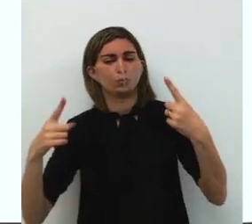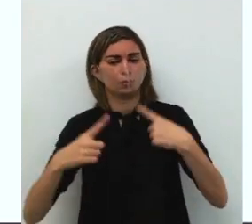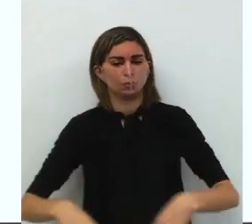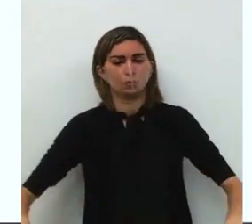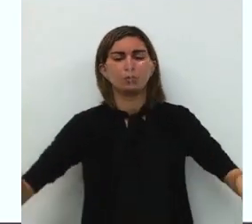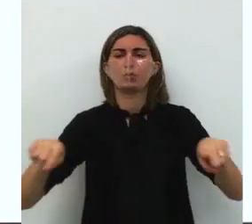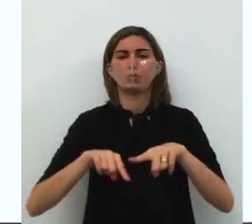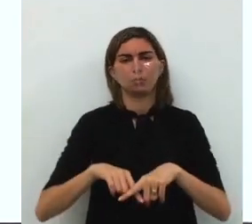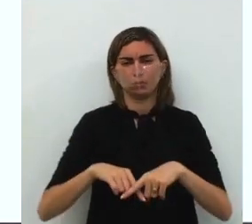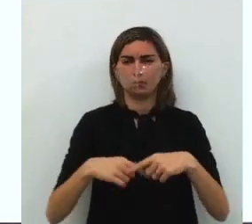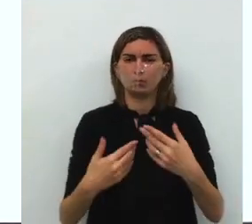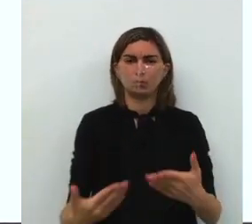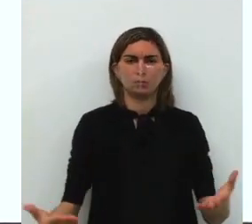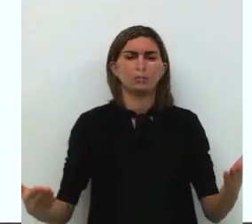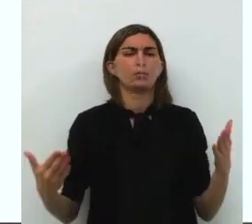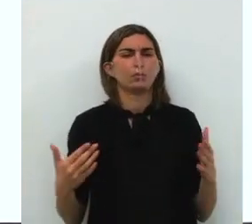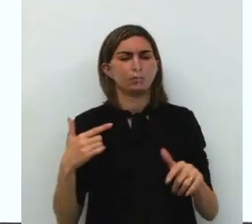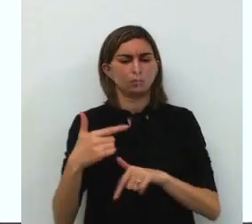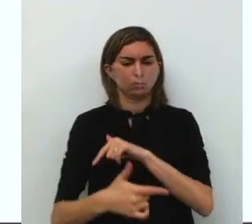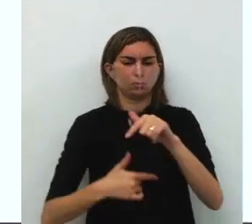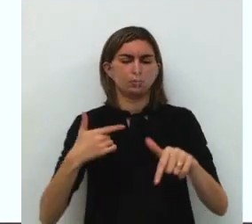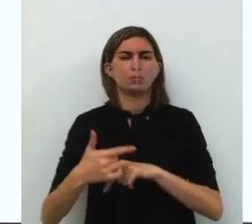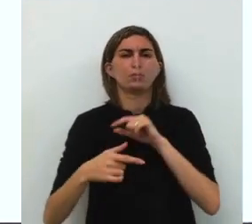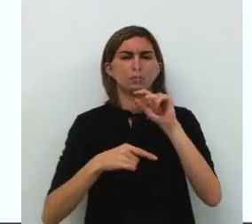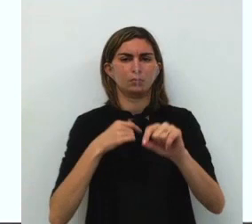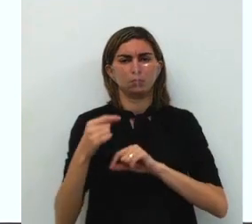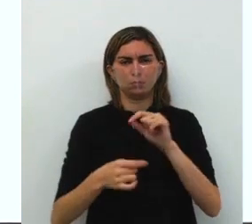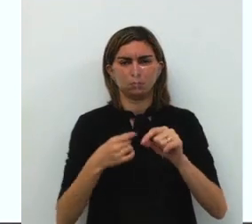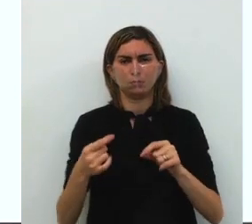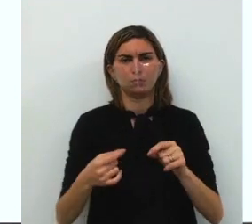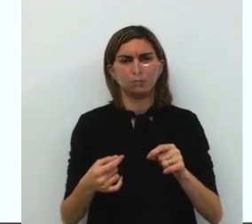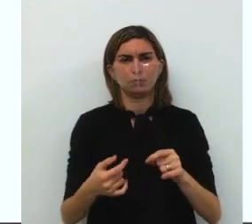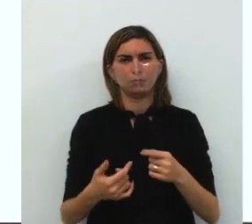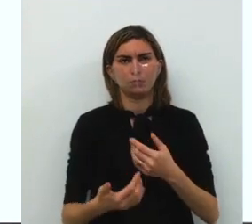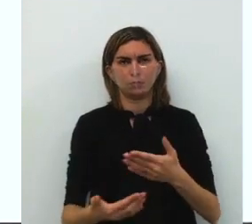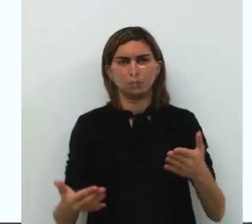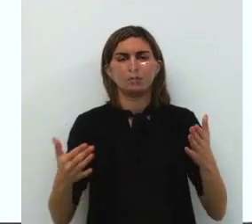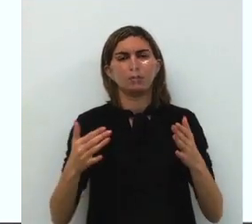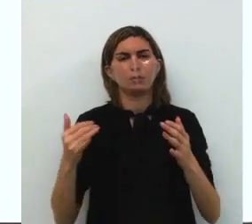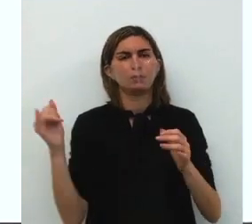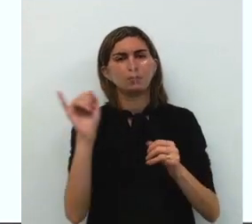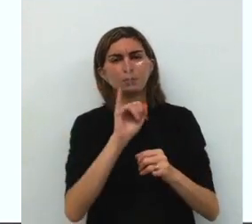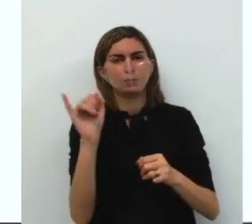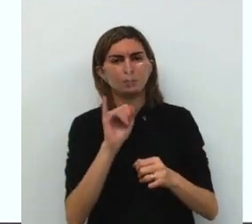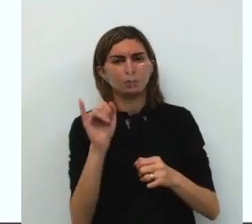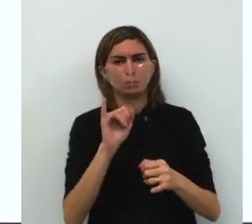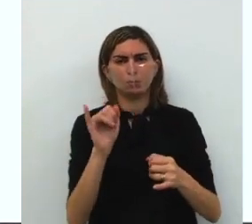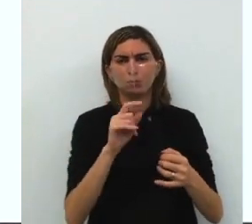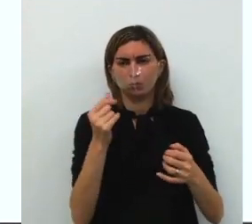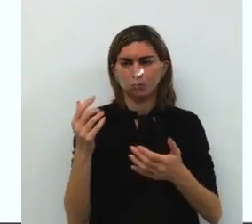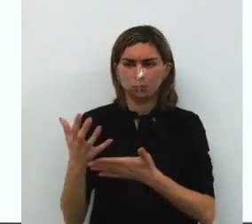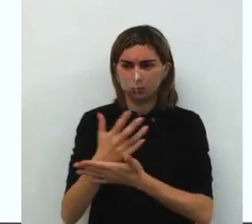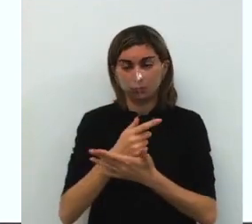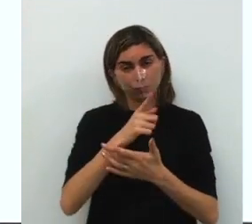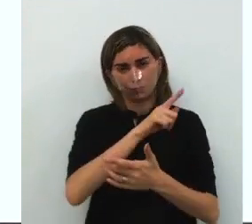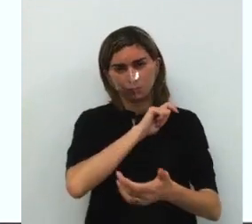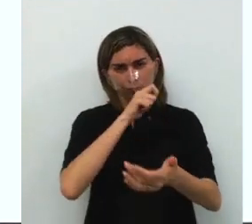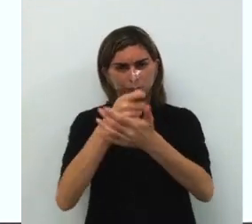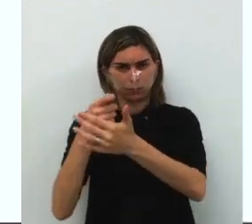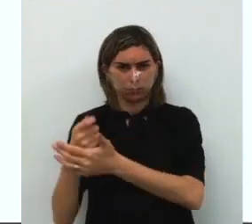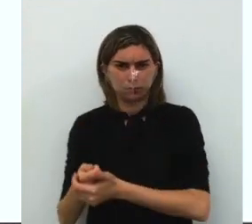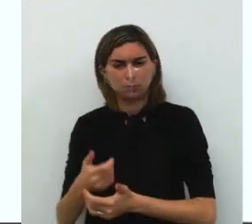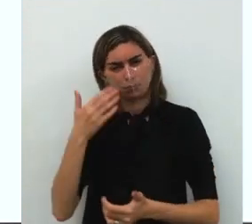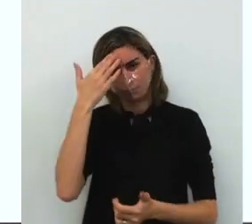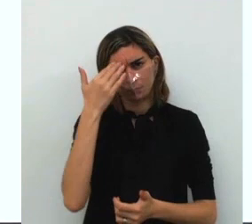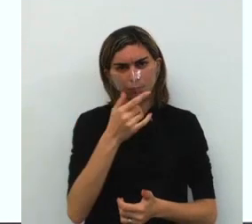dizer, nosso. E o que? Ele trabalha com dinheiro. Esse dinheiro vem de onde? Dos impostos que pai e mãe e você também